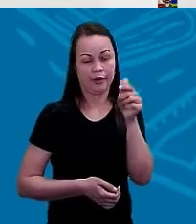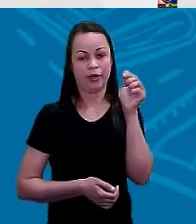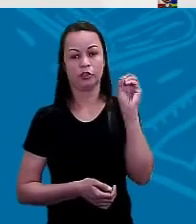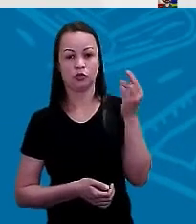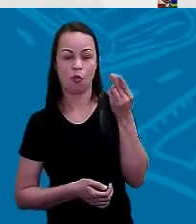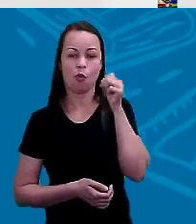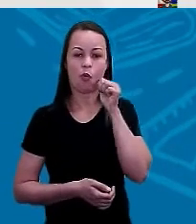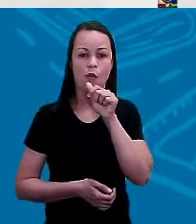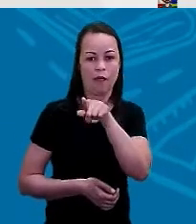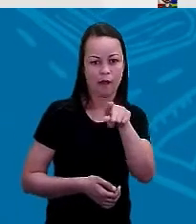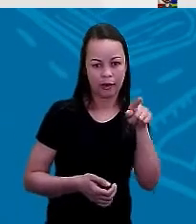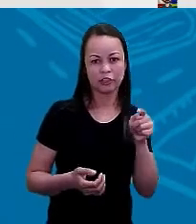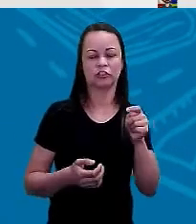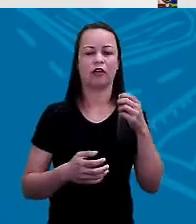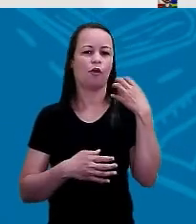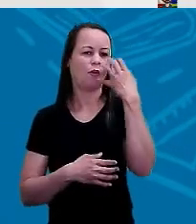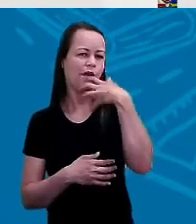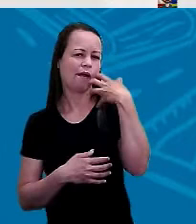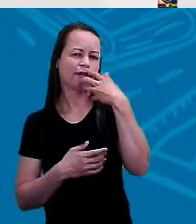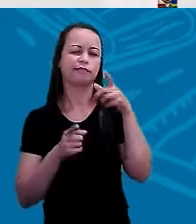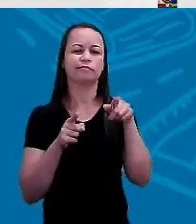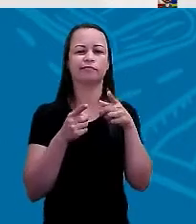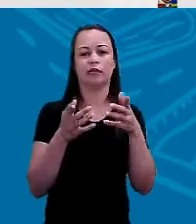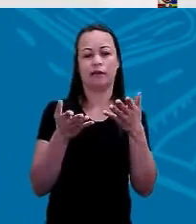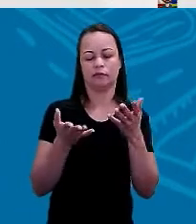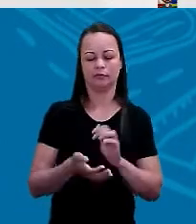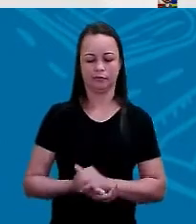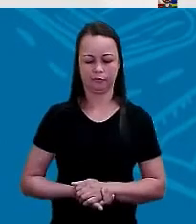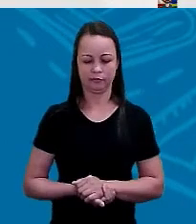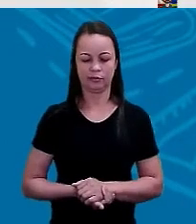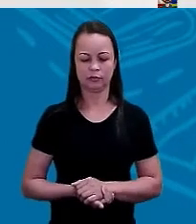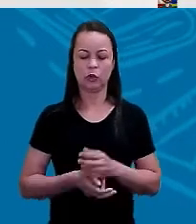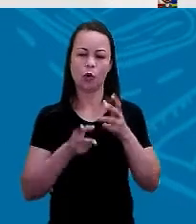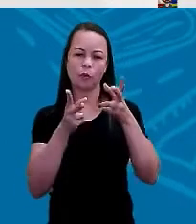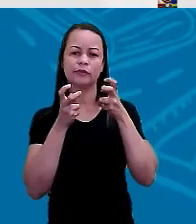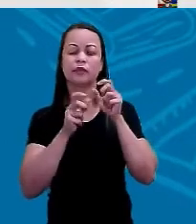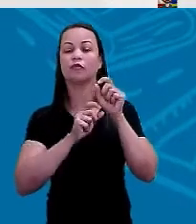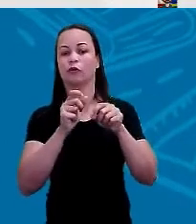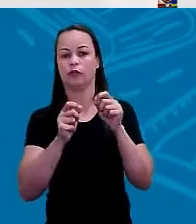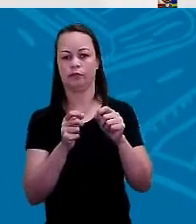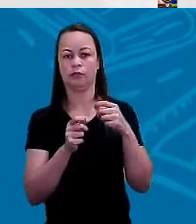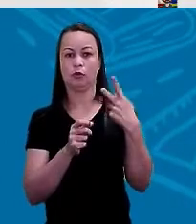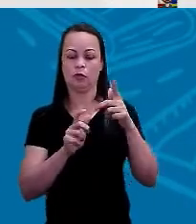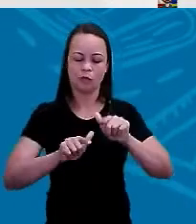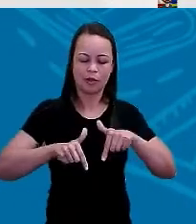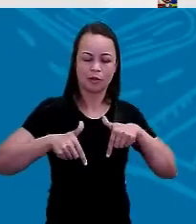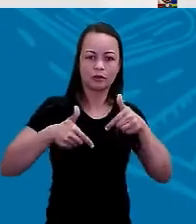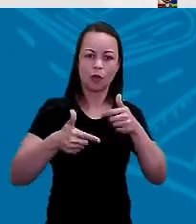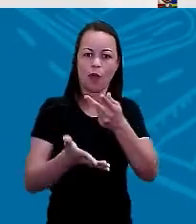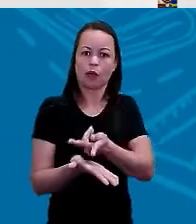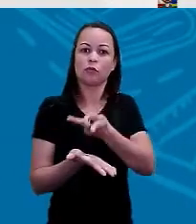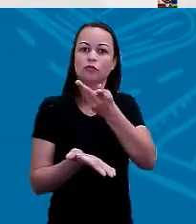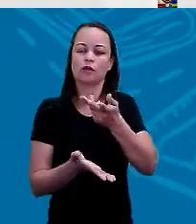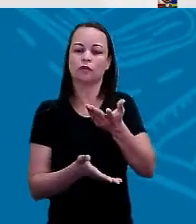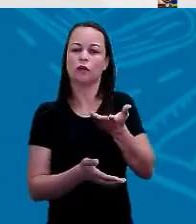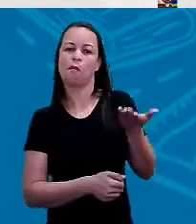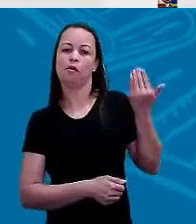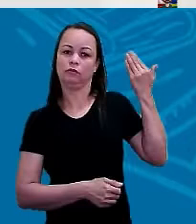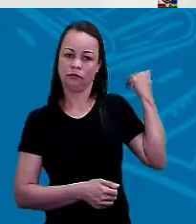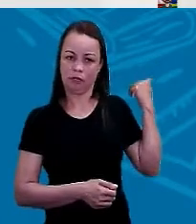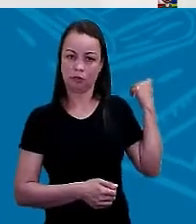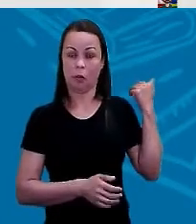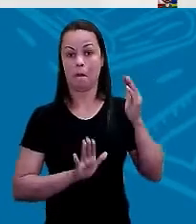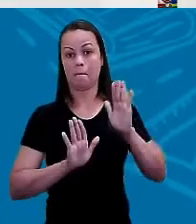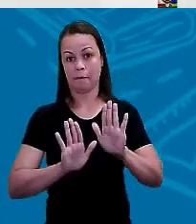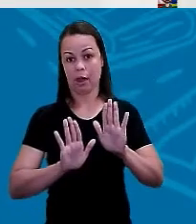estavam cantando. Então, observem que quando uma ação ela aconteceu no passado, mas eu